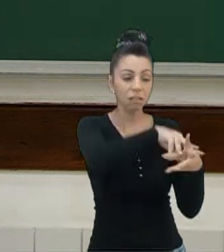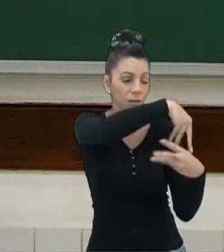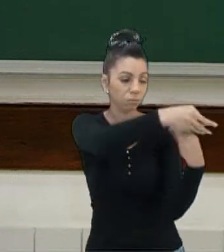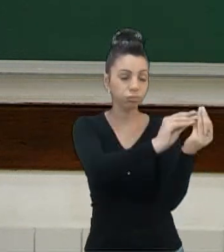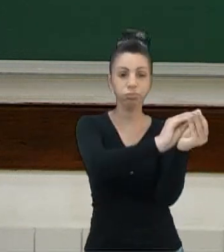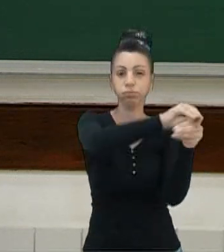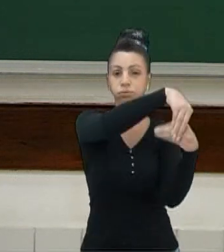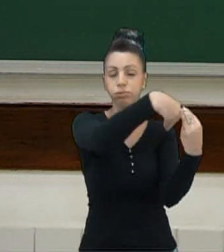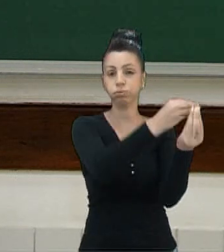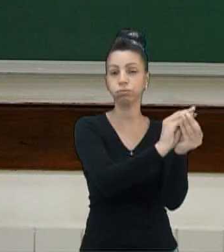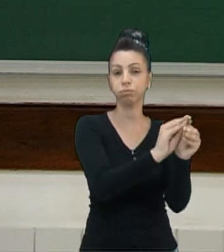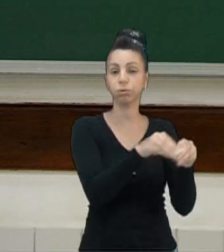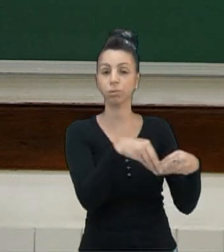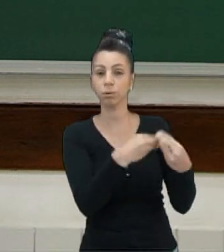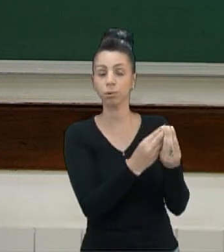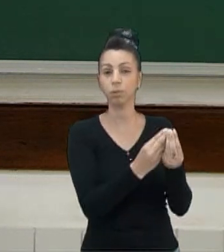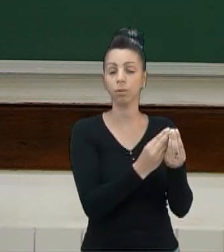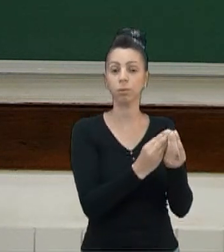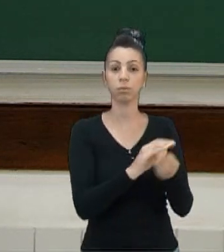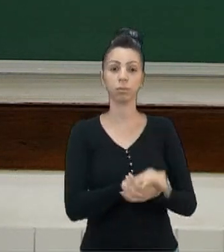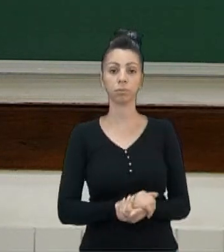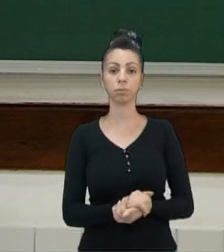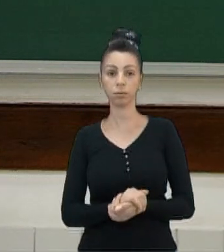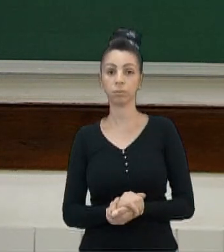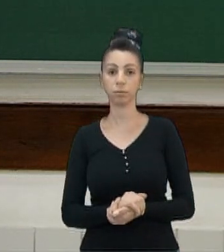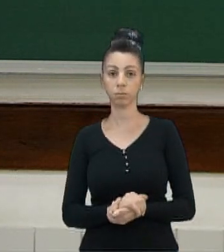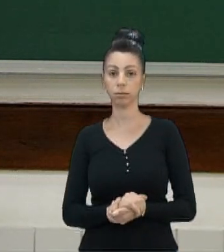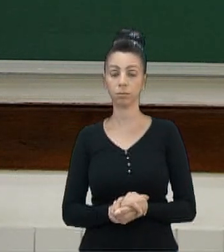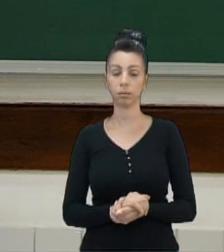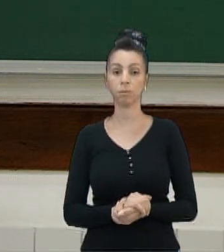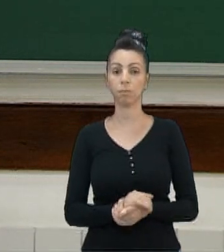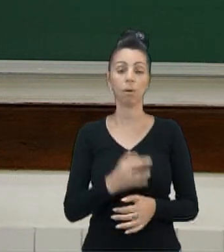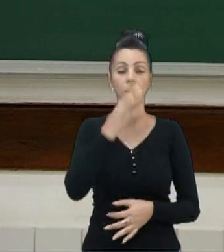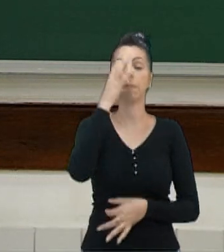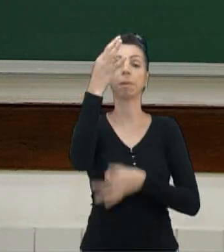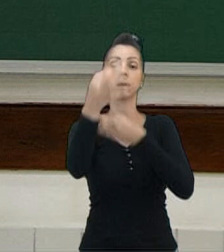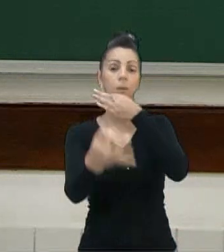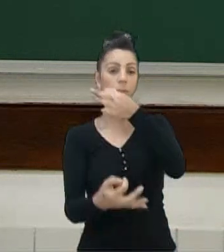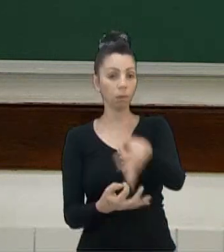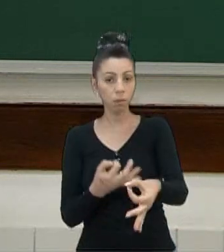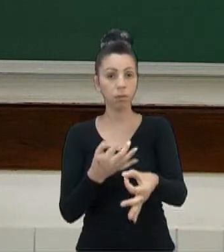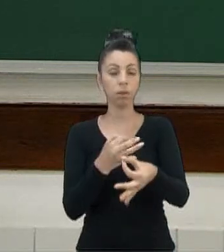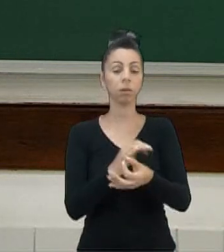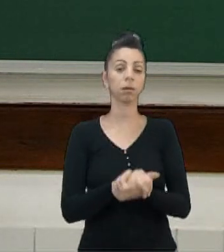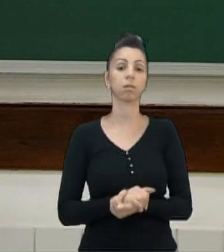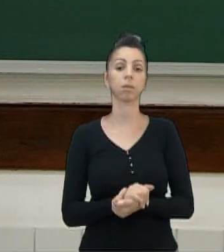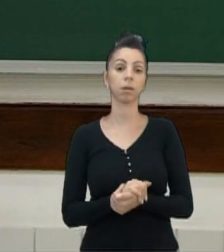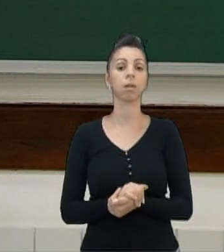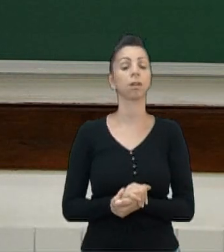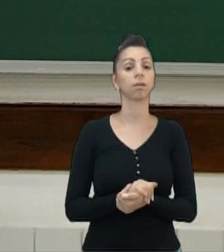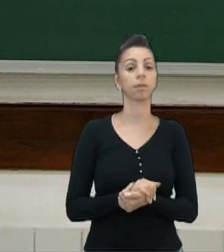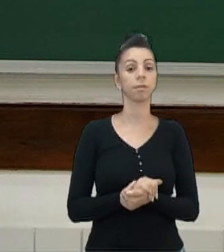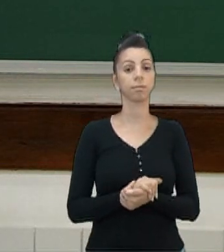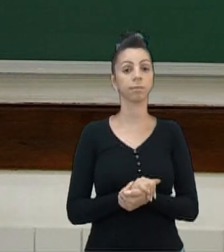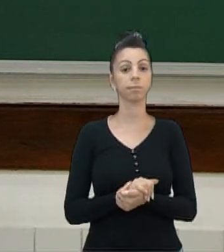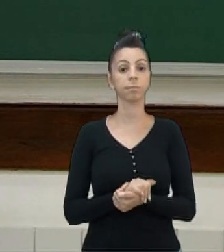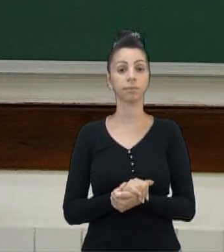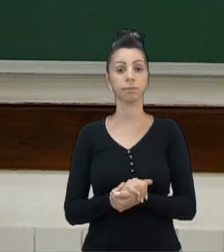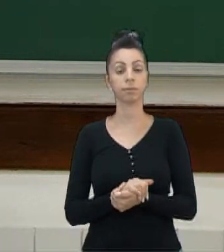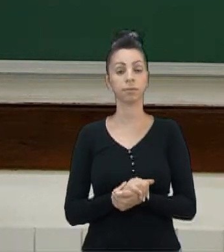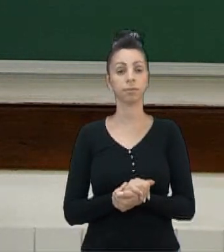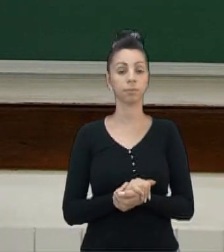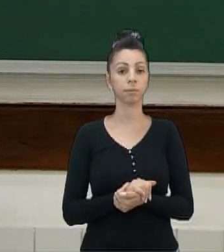vai envolver muitas vezes posições, opiniões aí que muitas vezes precisam ser